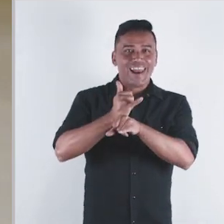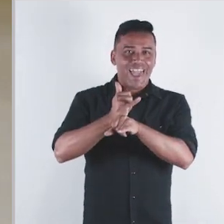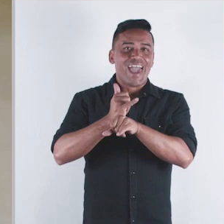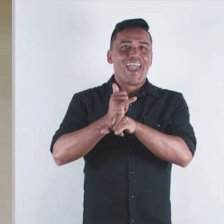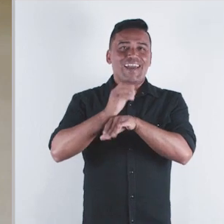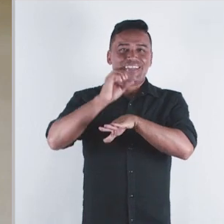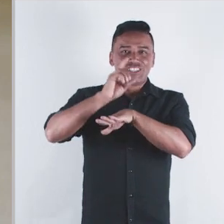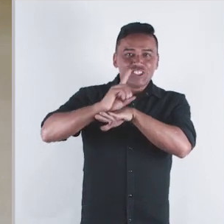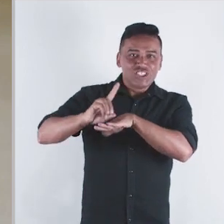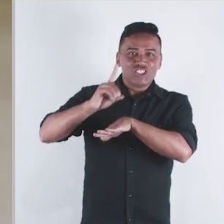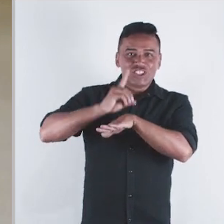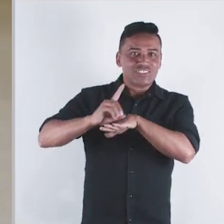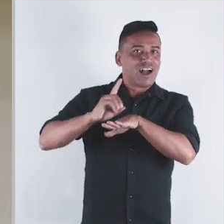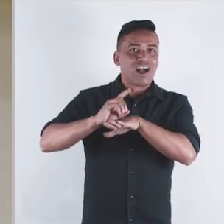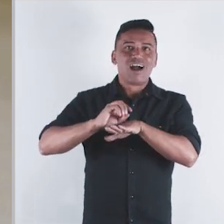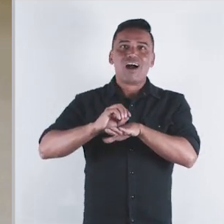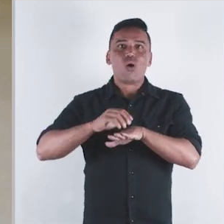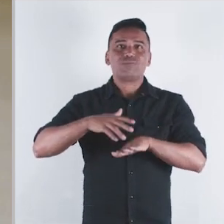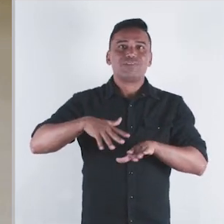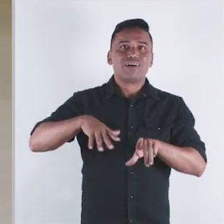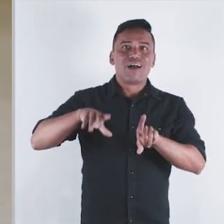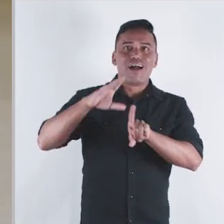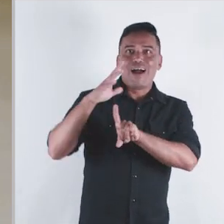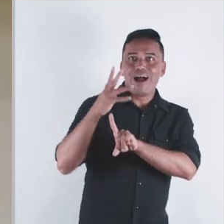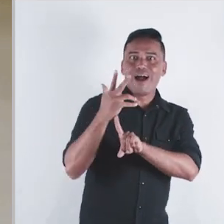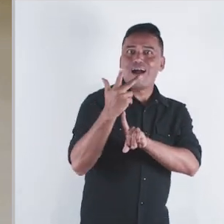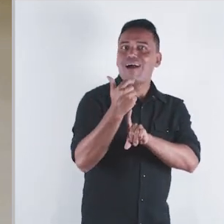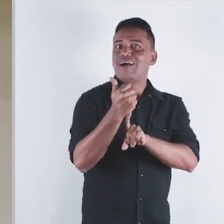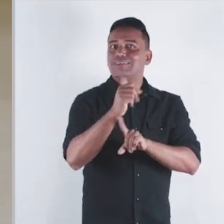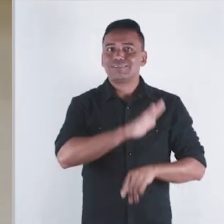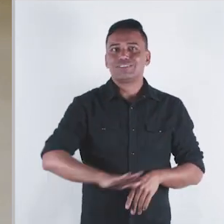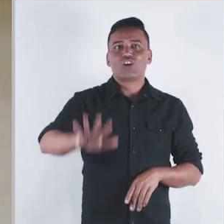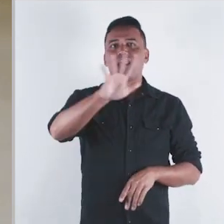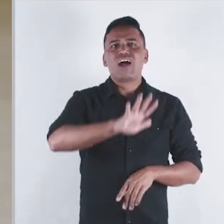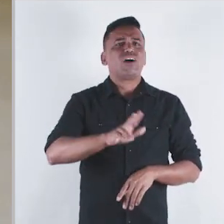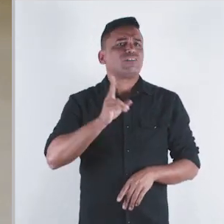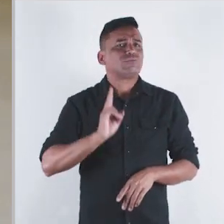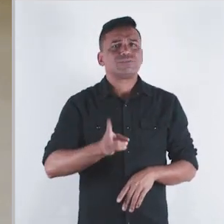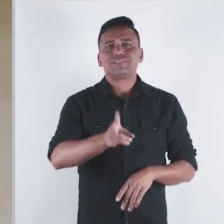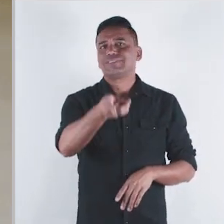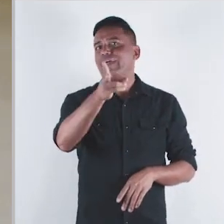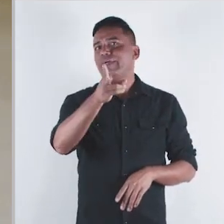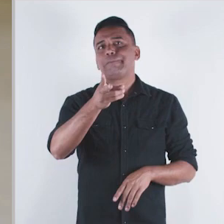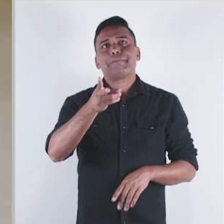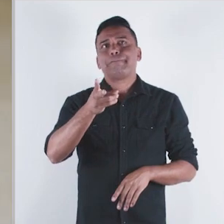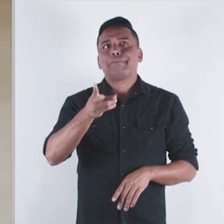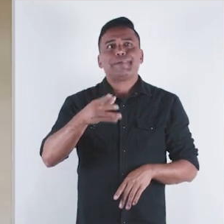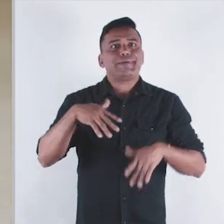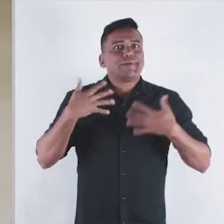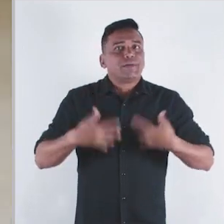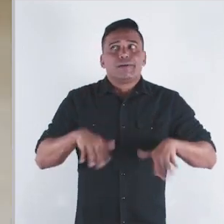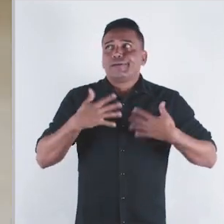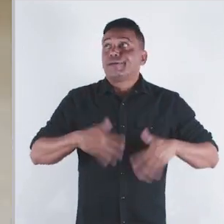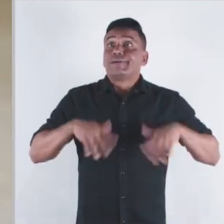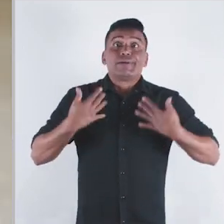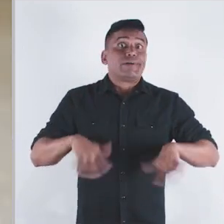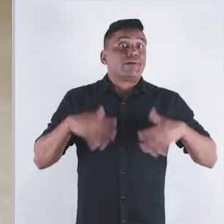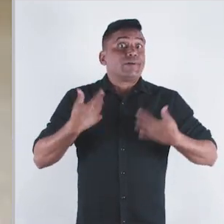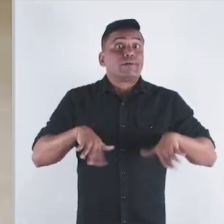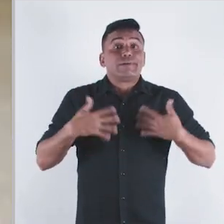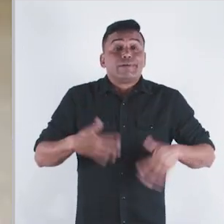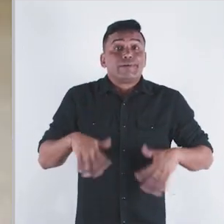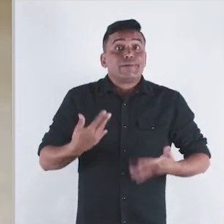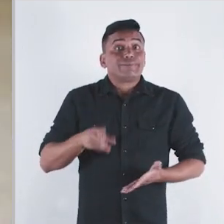né, está sempre assim, no fio da navalha, né?